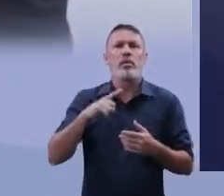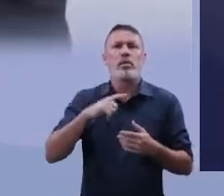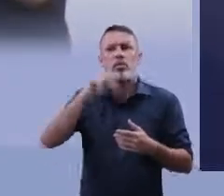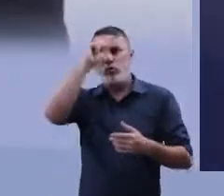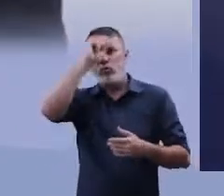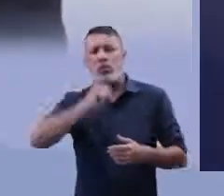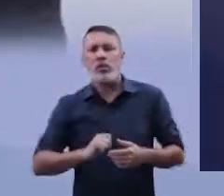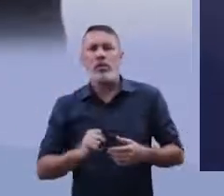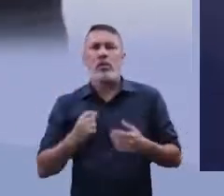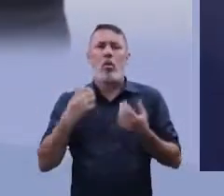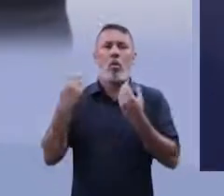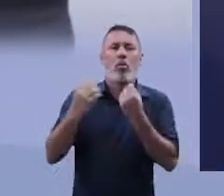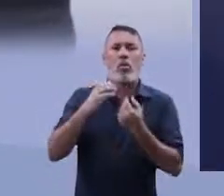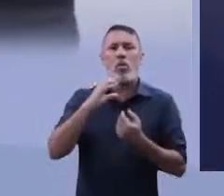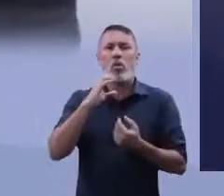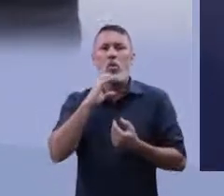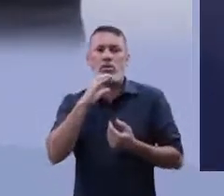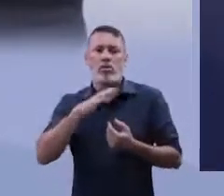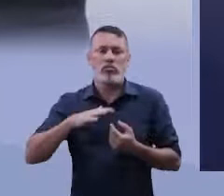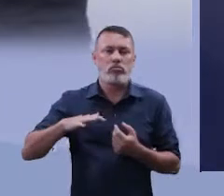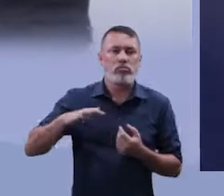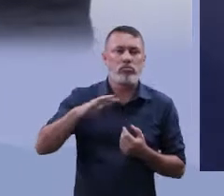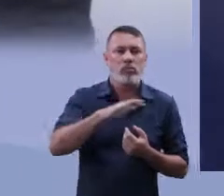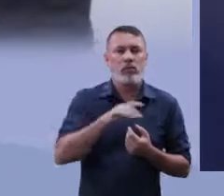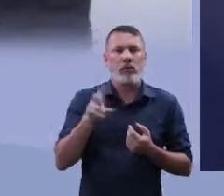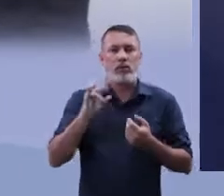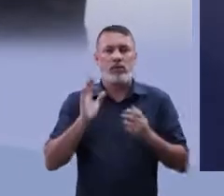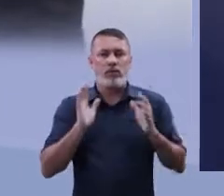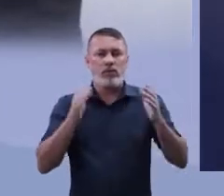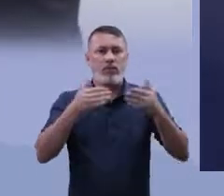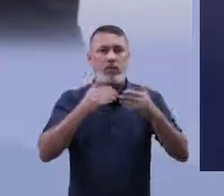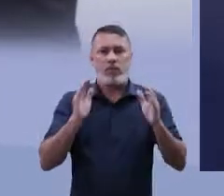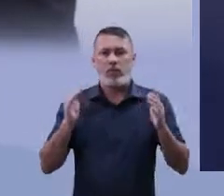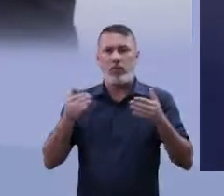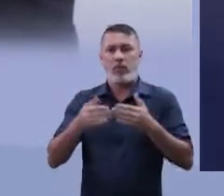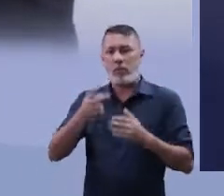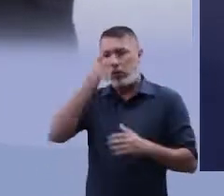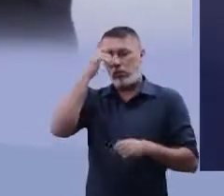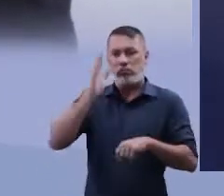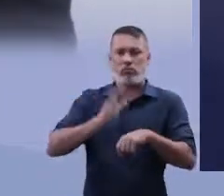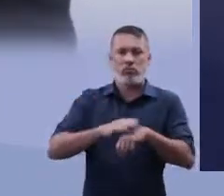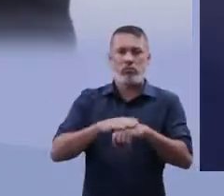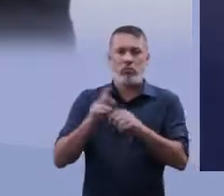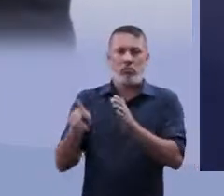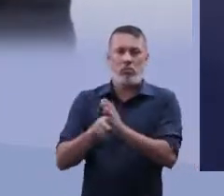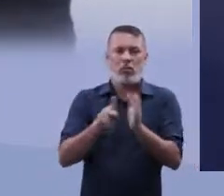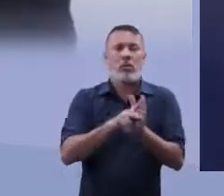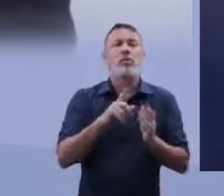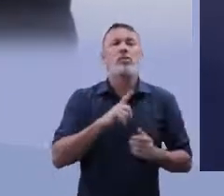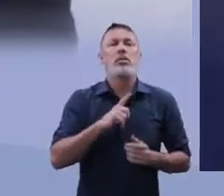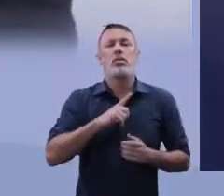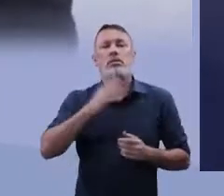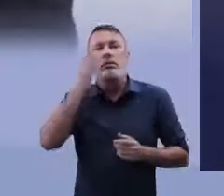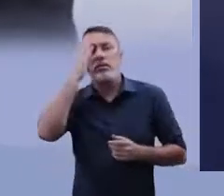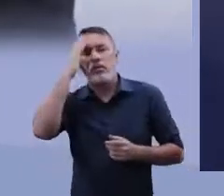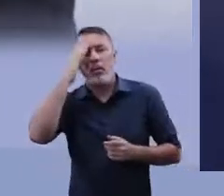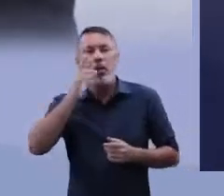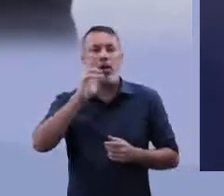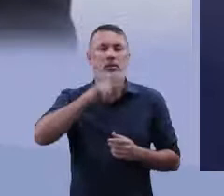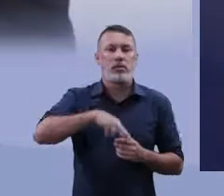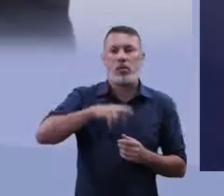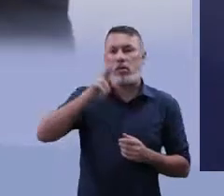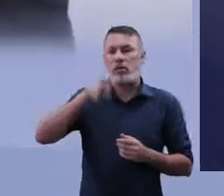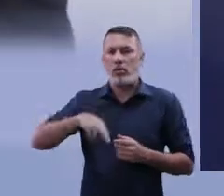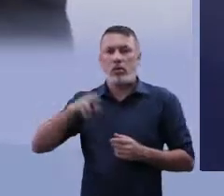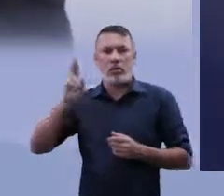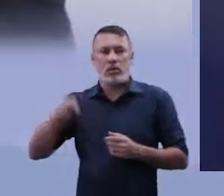luzes do conhecimento, quando ele vai trabalhar a ideia de que o sujeito deve agir por si só, no uso público da sua razão,